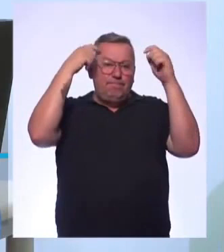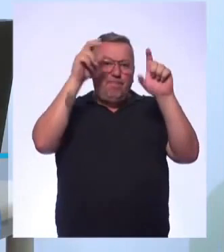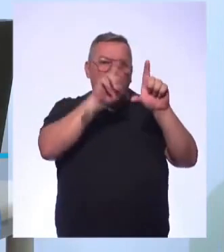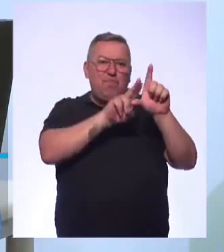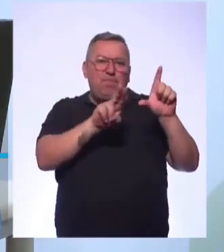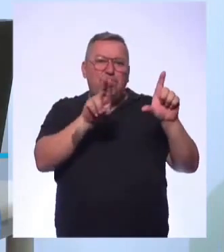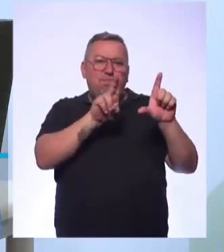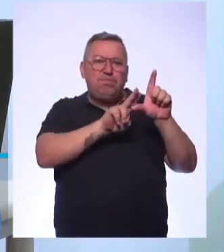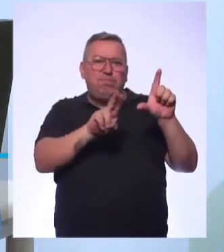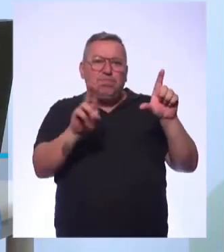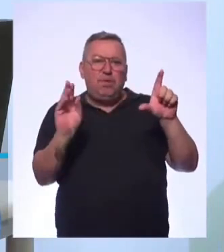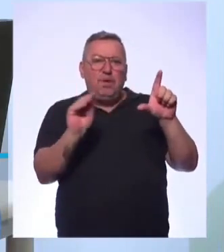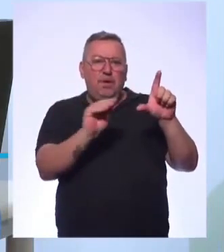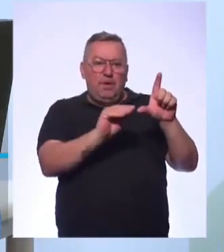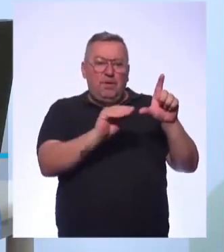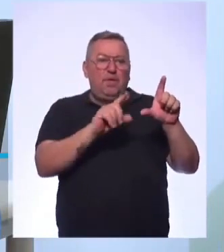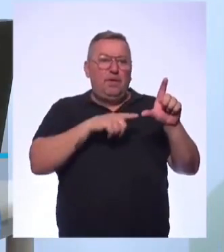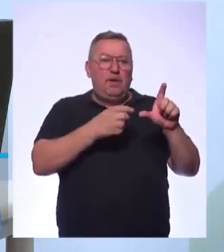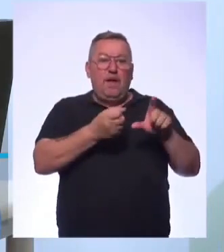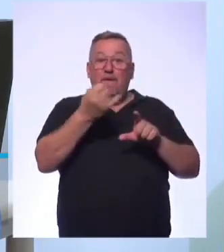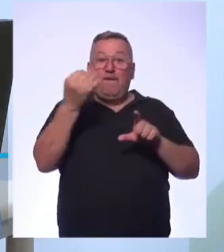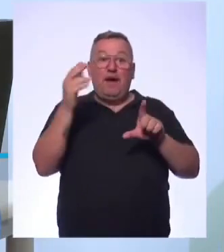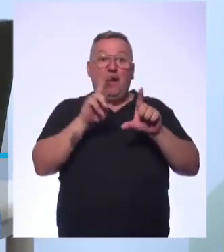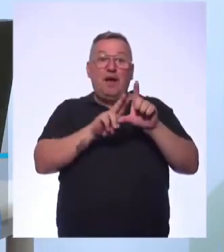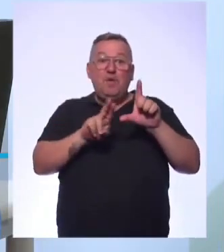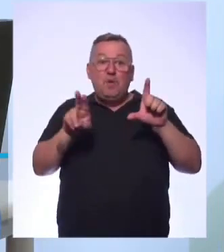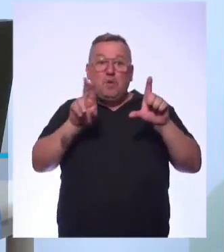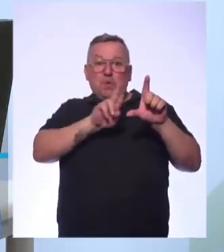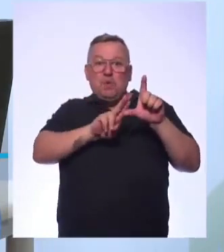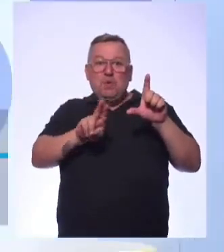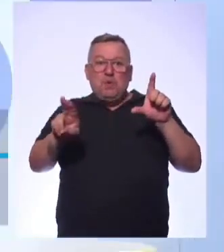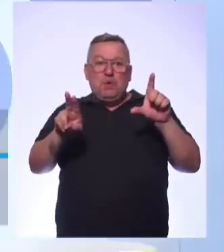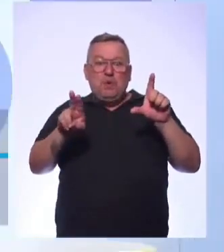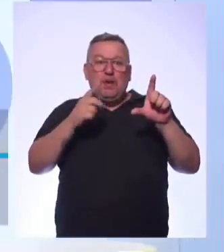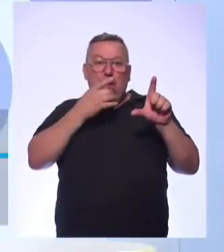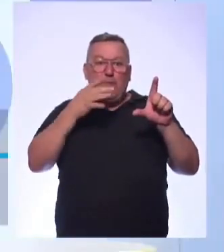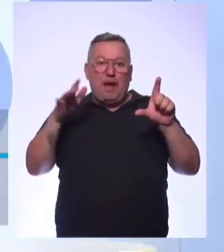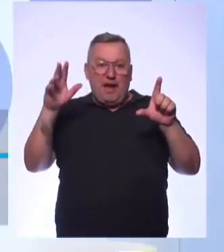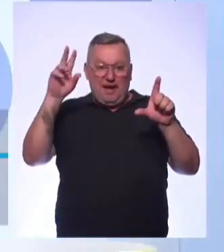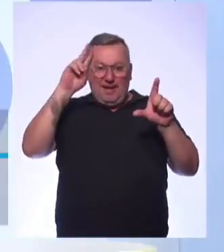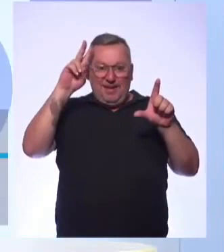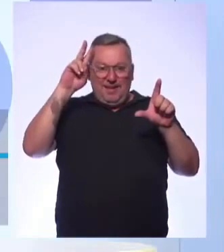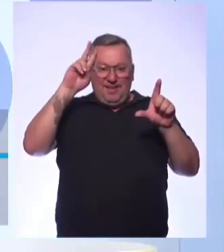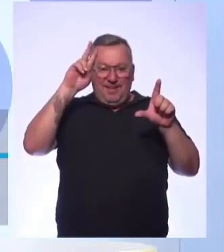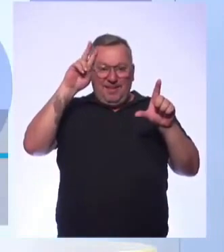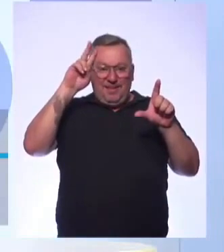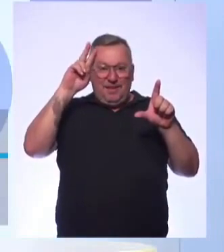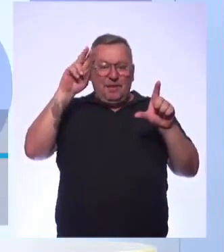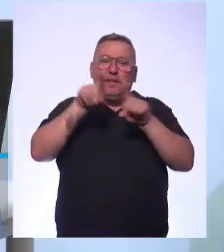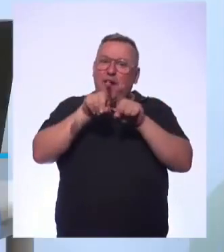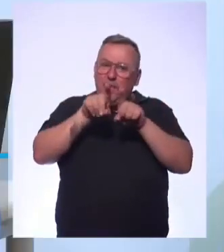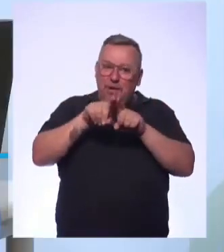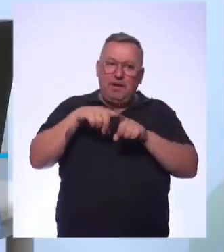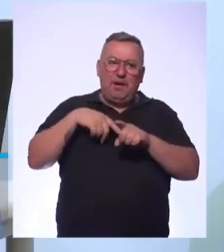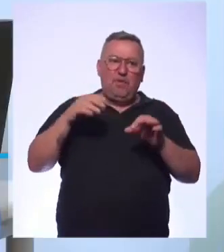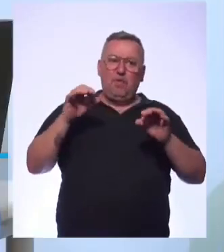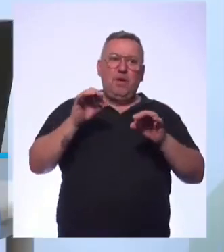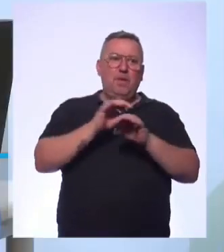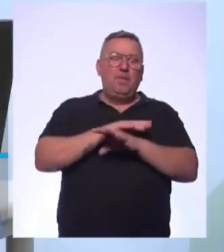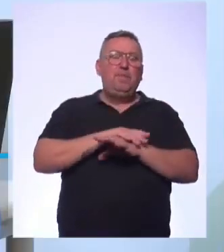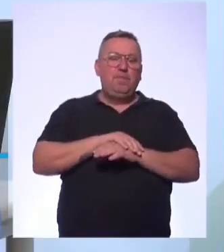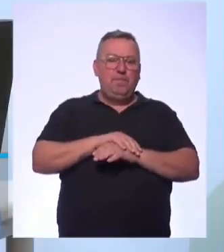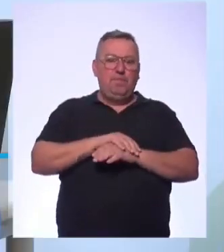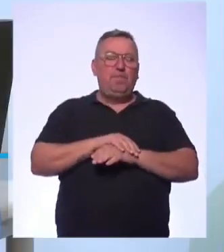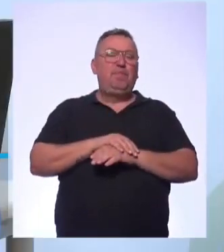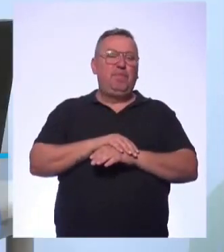eu poderia dar também? Vocês deram várias legendas para as fotos da praia. Foi. Ah, não, foi dessa também, né? Que a gente não, é que a No gente não finalzinho conseguiu foi